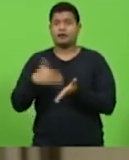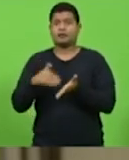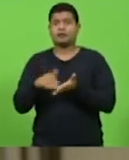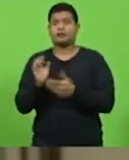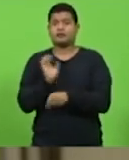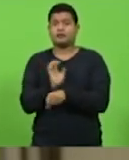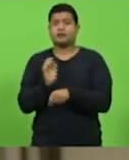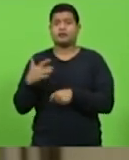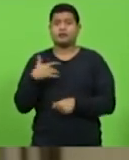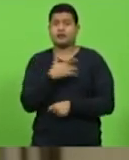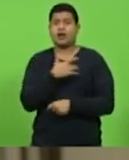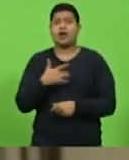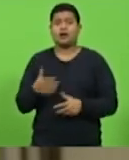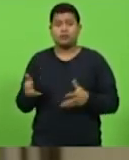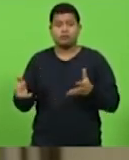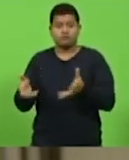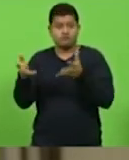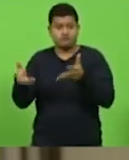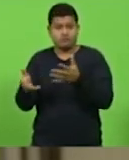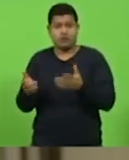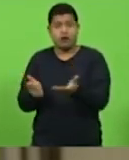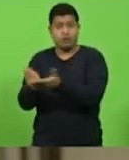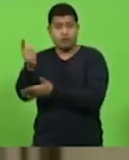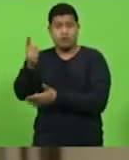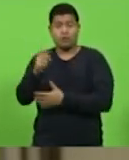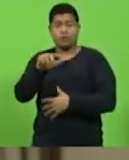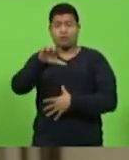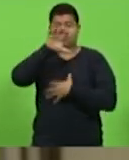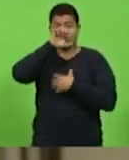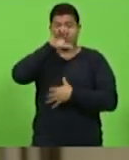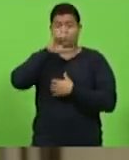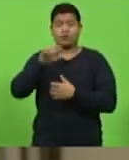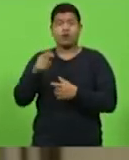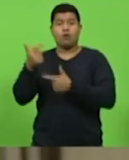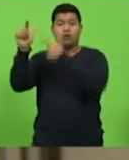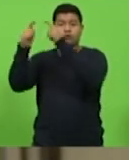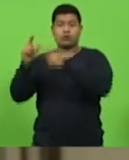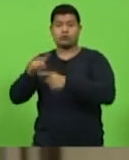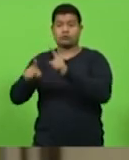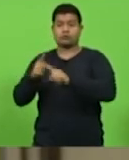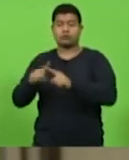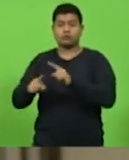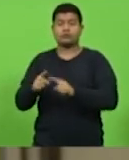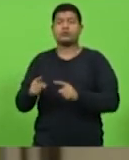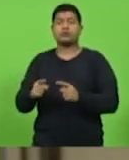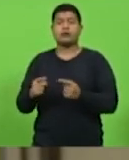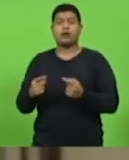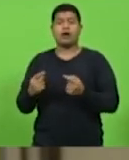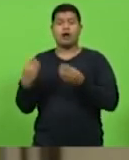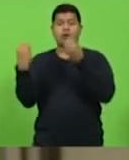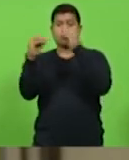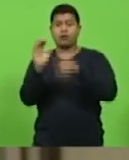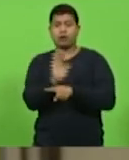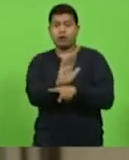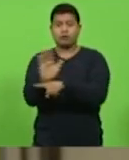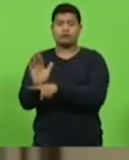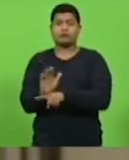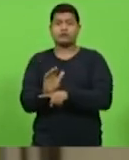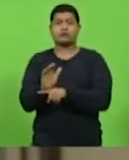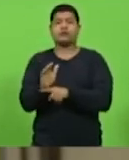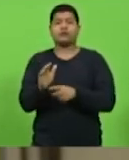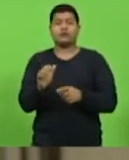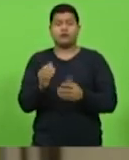estava promovendo a compra de respiradores e demais bens necessários para equipar a rede pública de